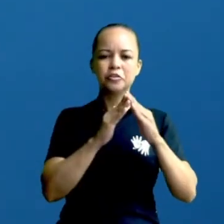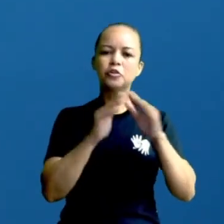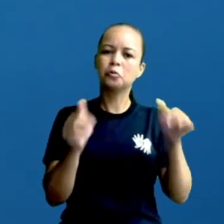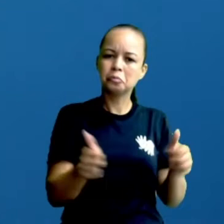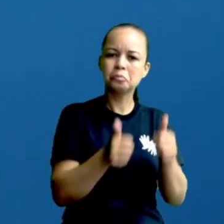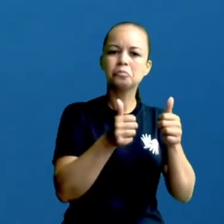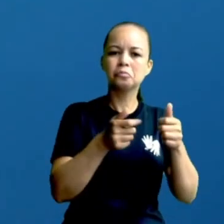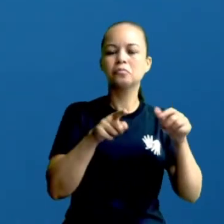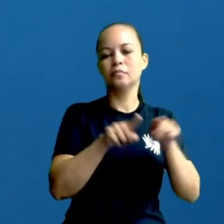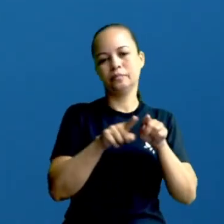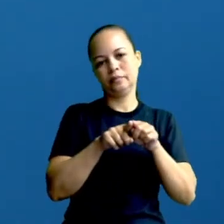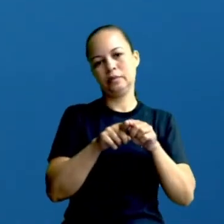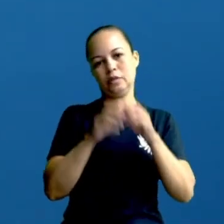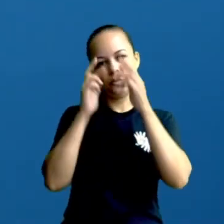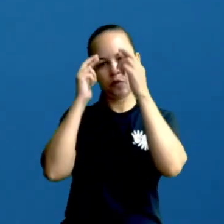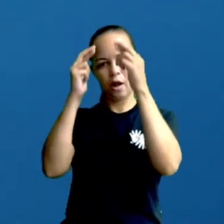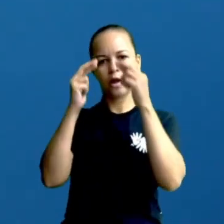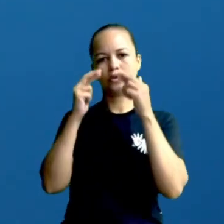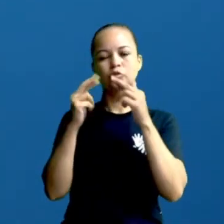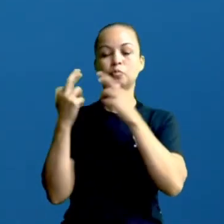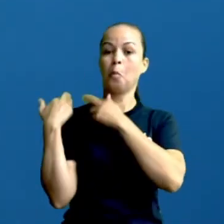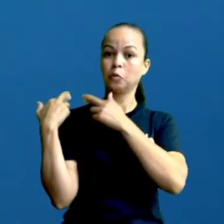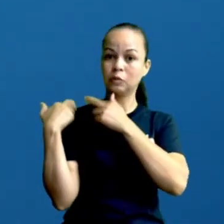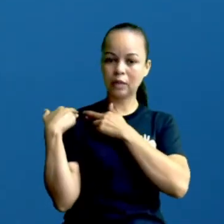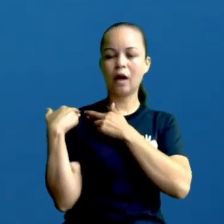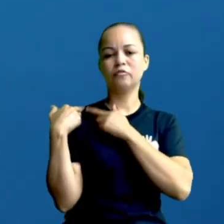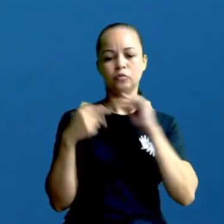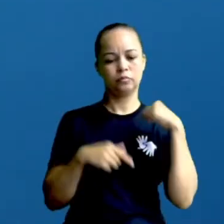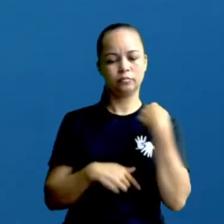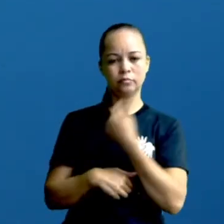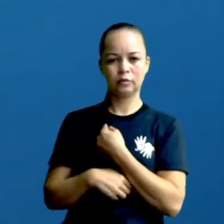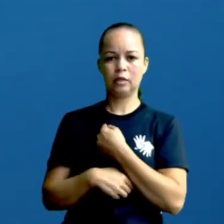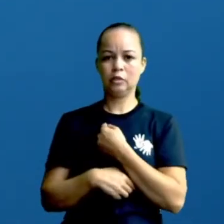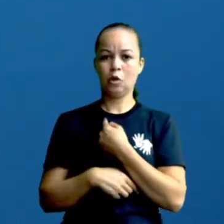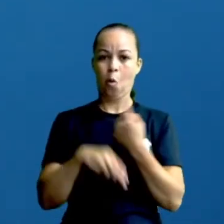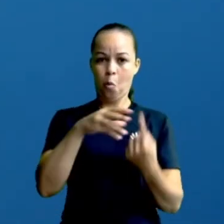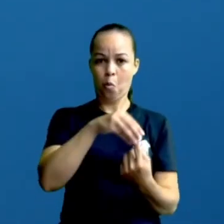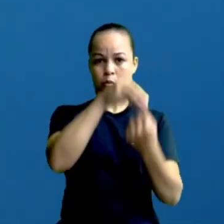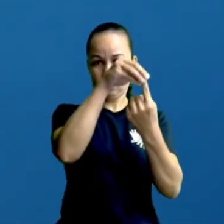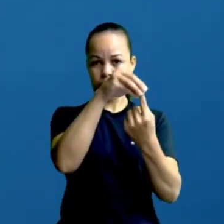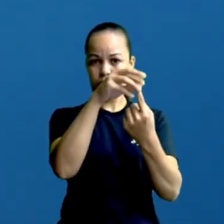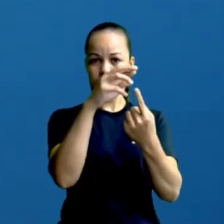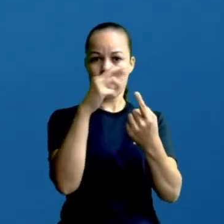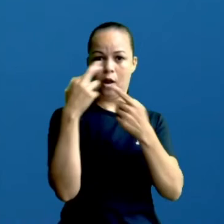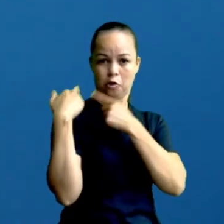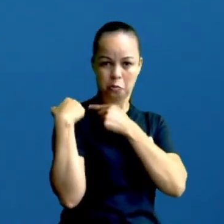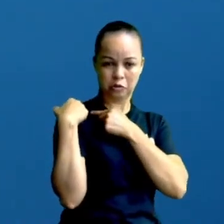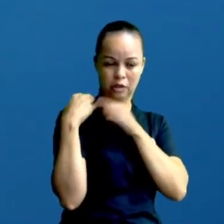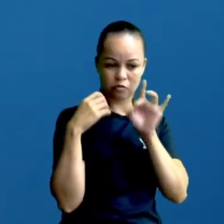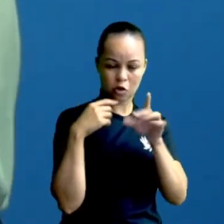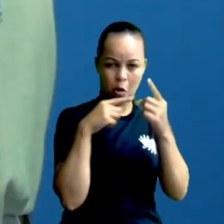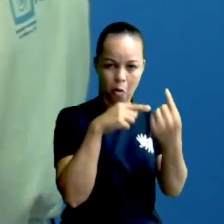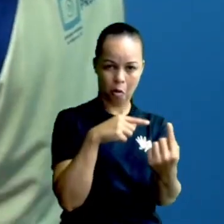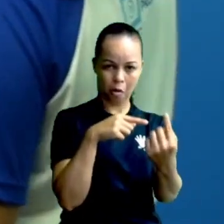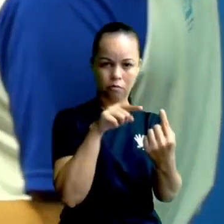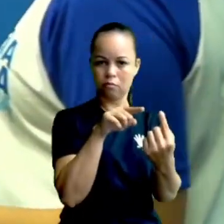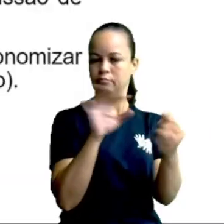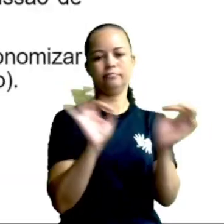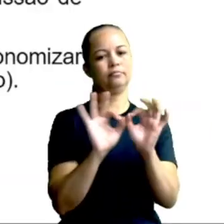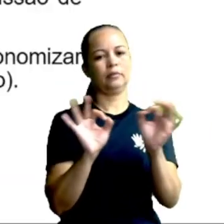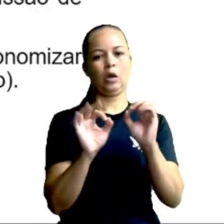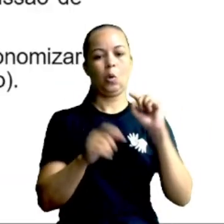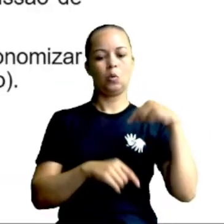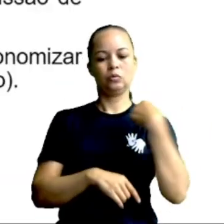responsável por tudo isso somos nós. Não existe um único responsável não, viu? Todos nós somos responsáveis por isso, né? E o que é que a gente